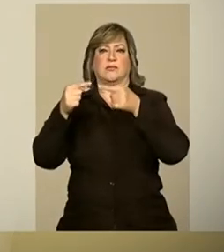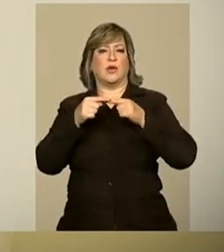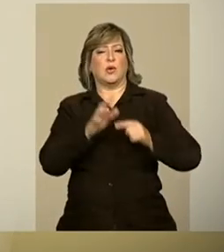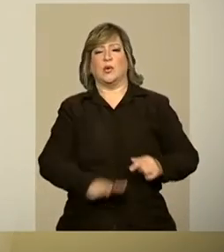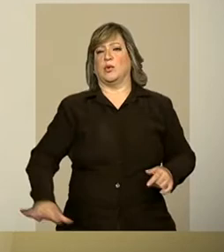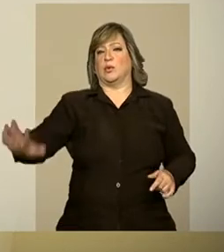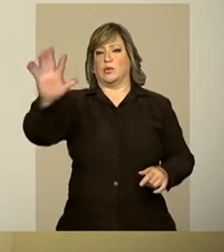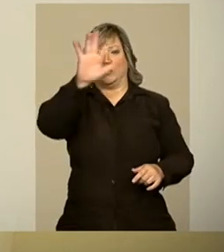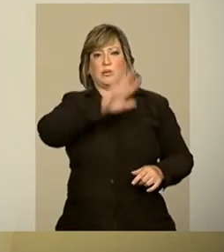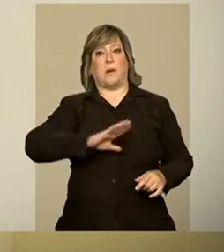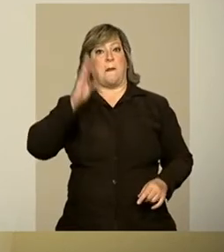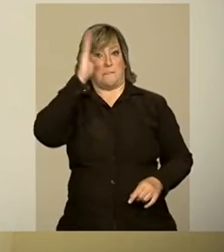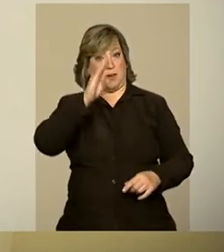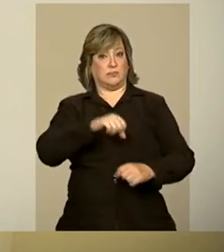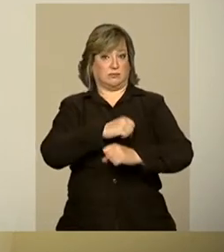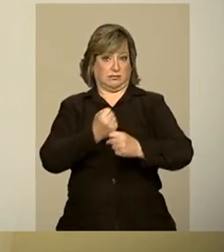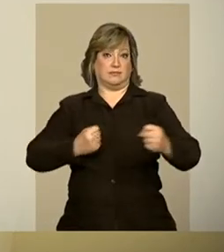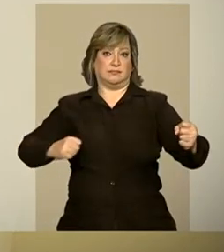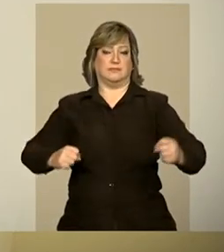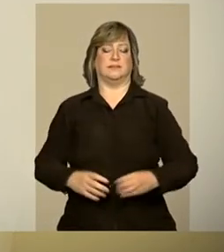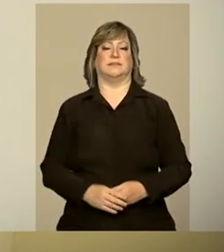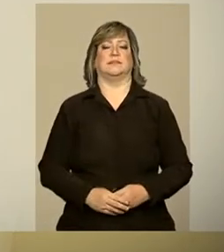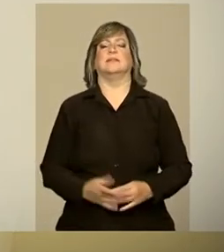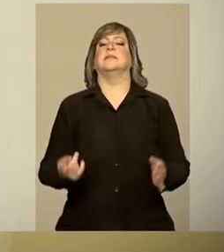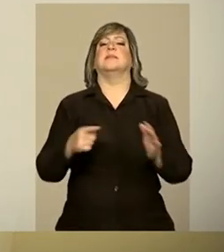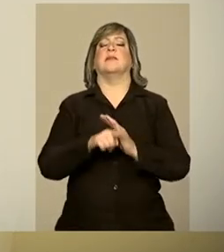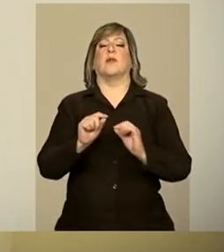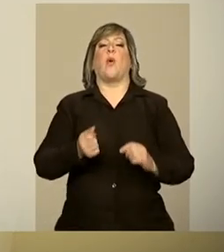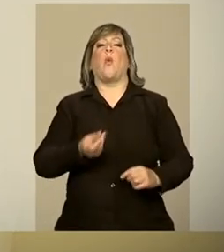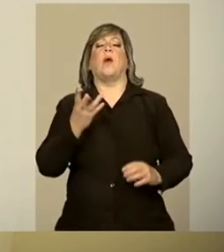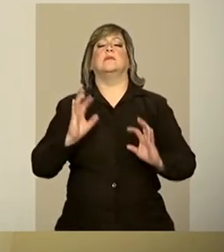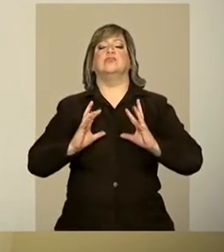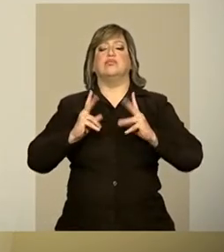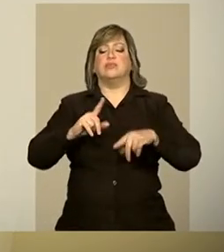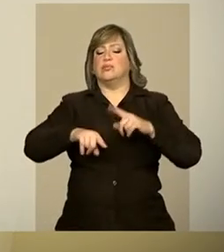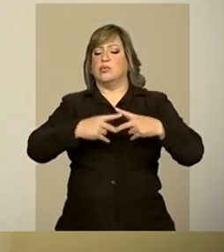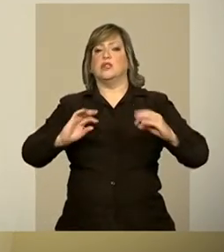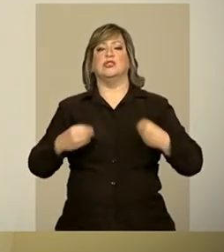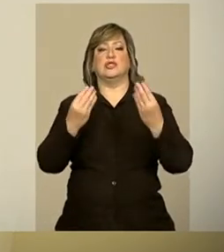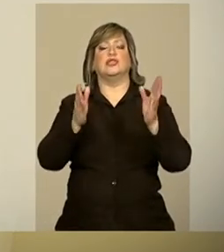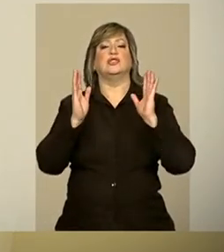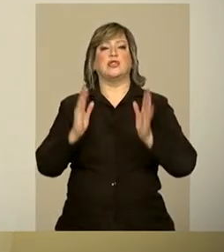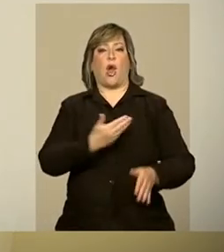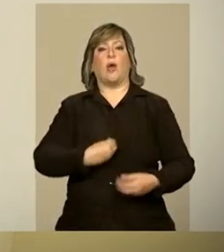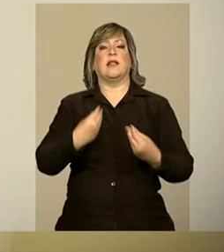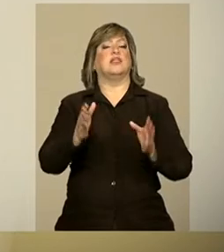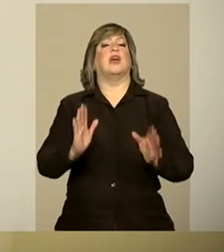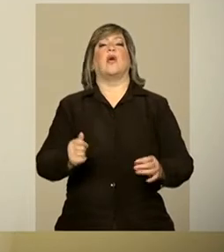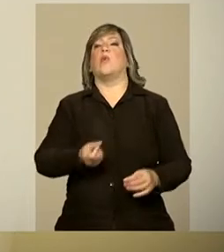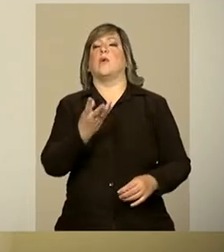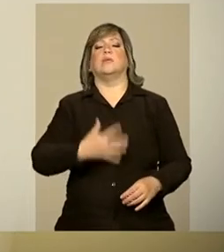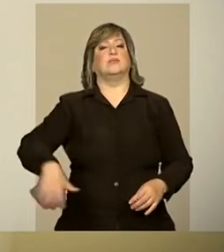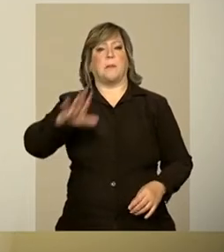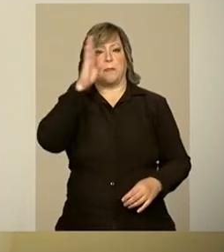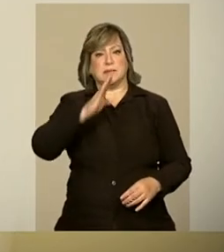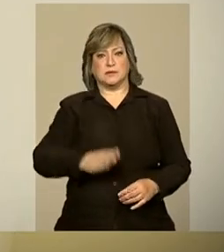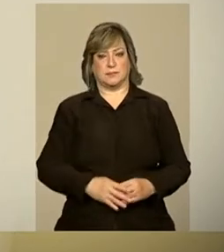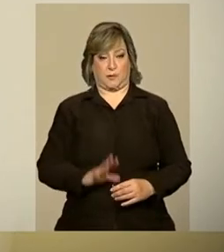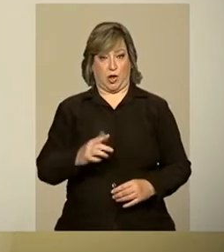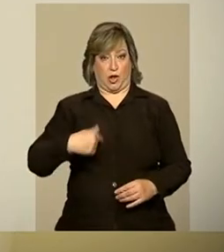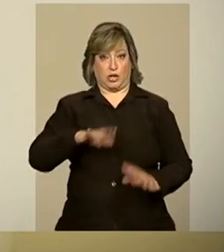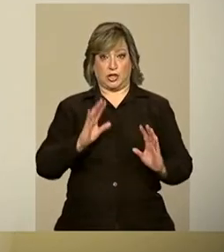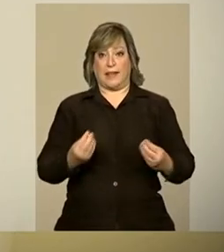imenso organismo que é o nosso país. E quantas máquinas já foram entregues pelo governo em todo o país, Presidenta? Olha, Luciano, nós